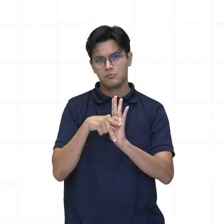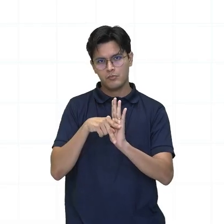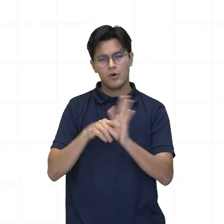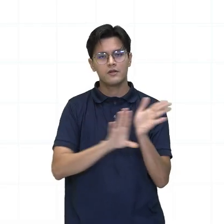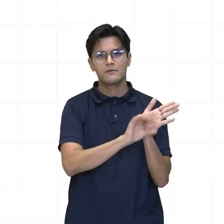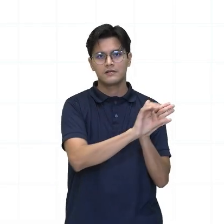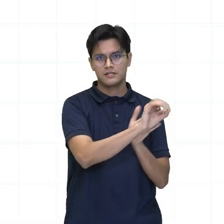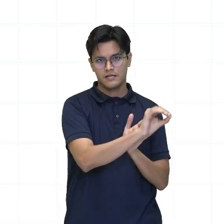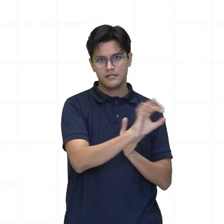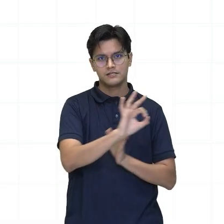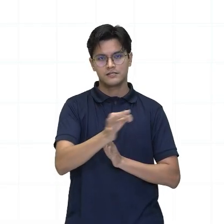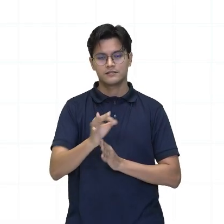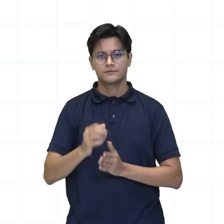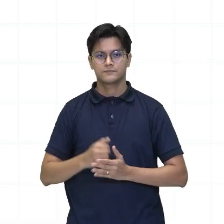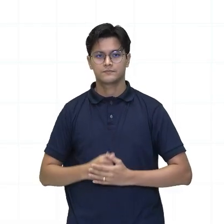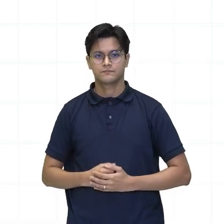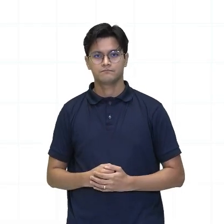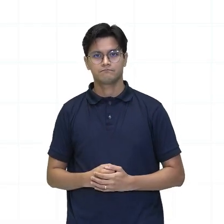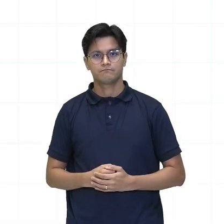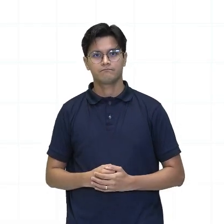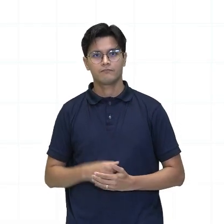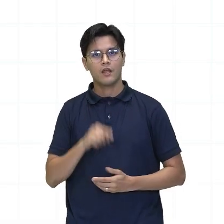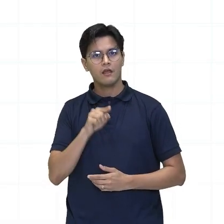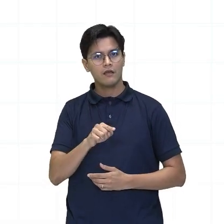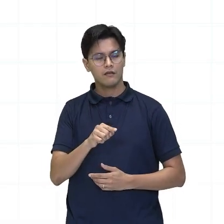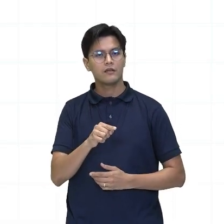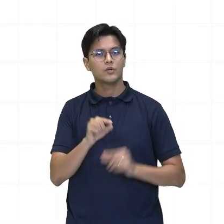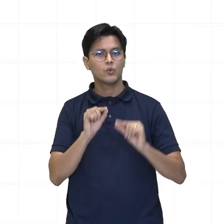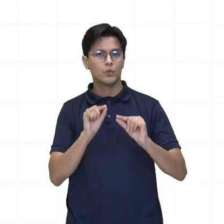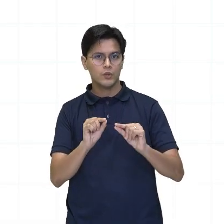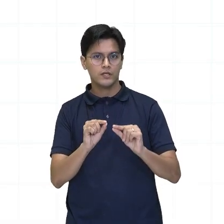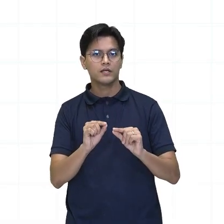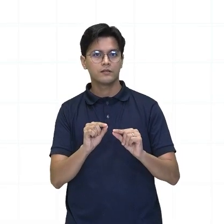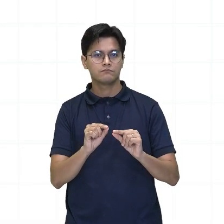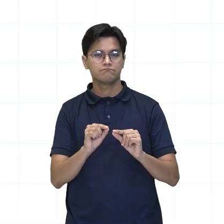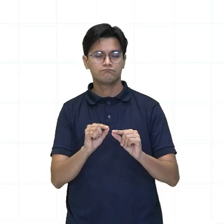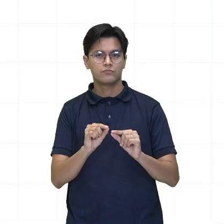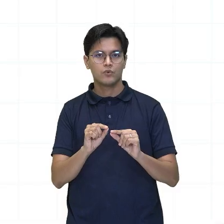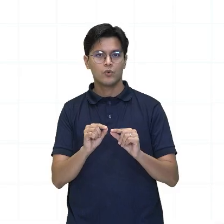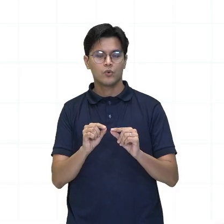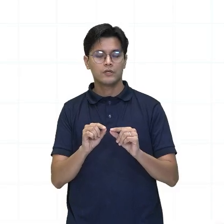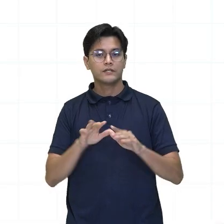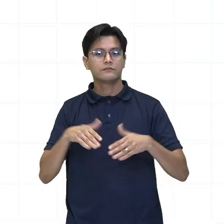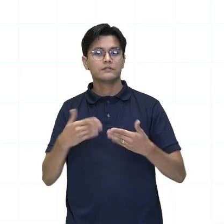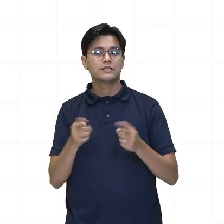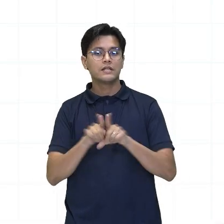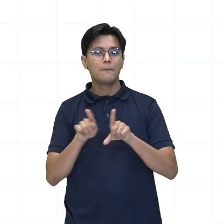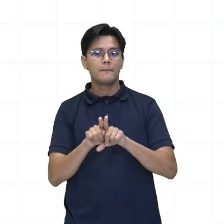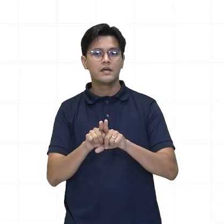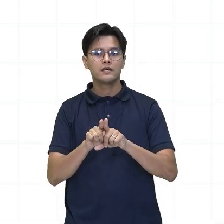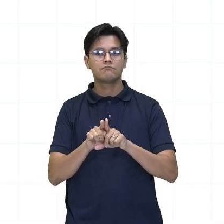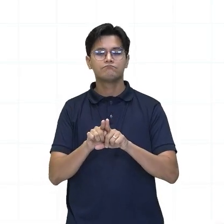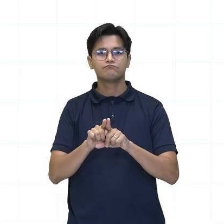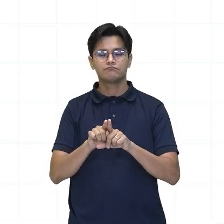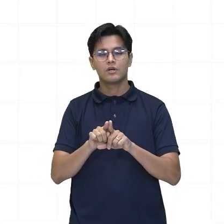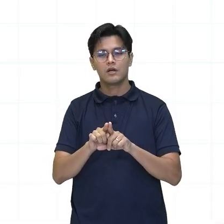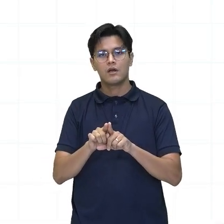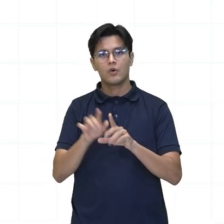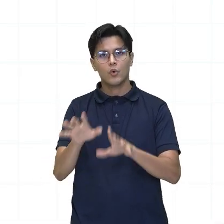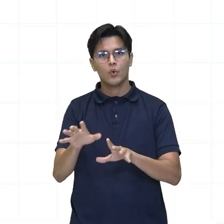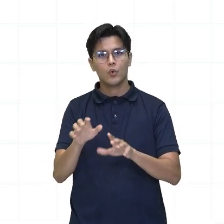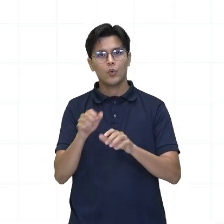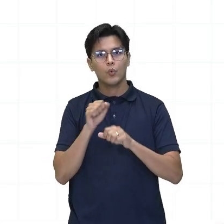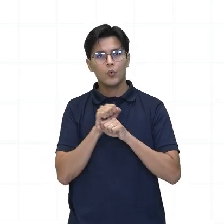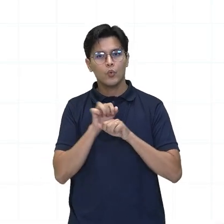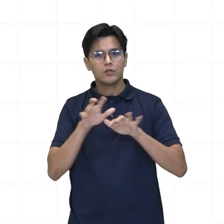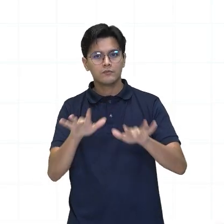Leptospira que causam a doença leptospirose. E ela é causada pela contaminação do